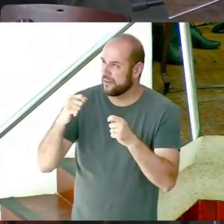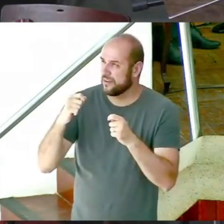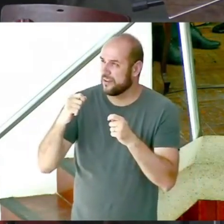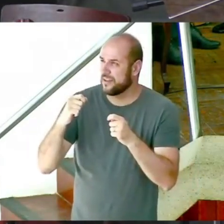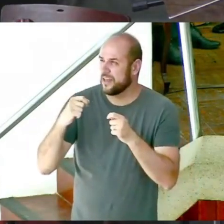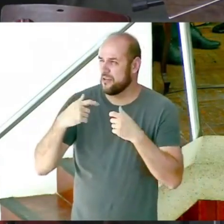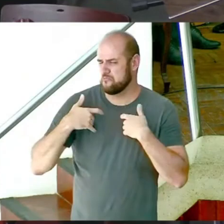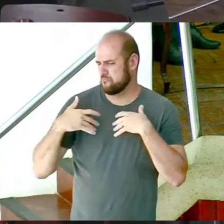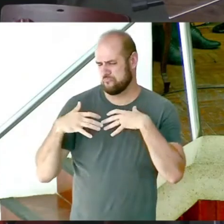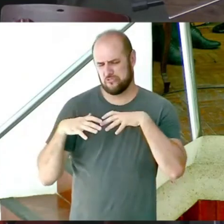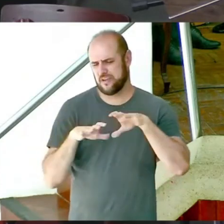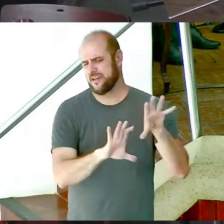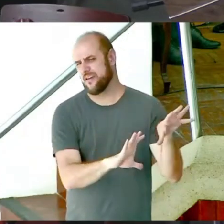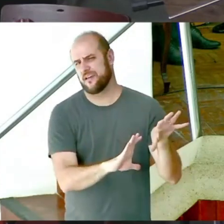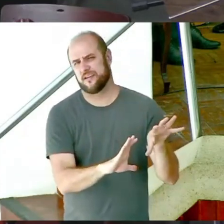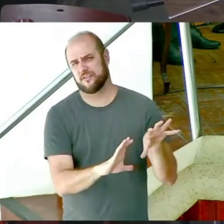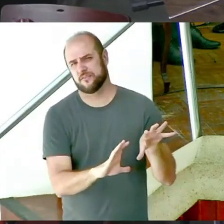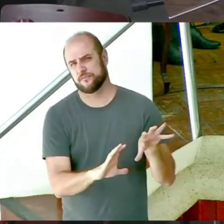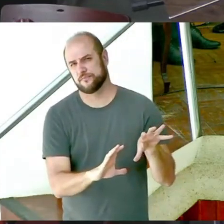cálice,